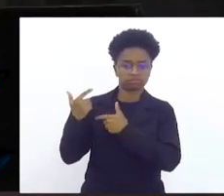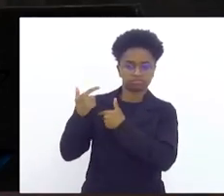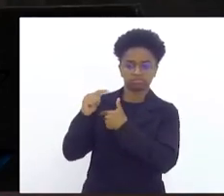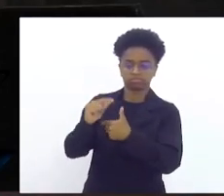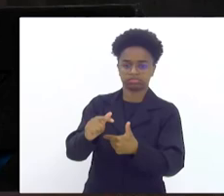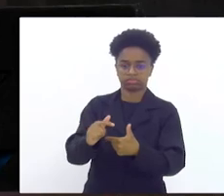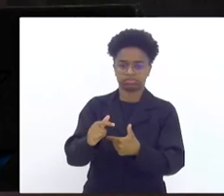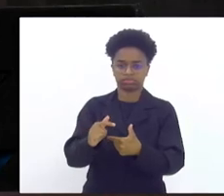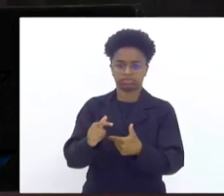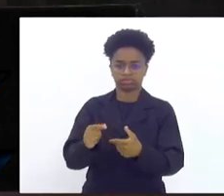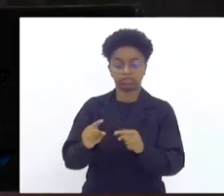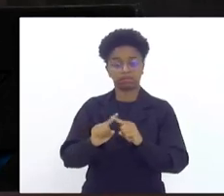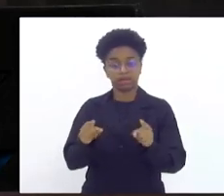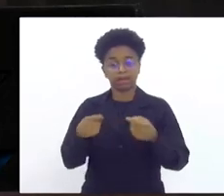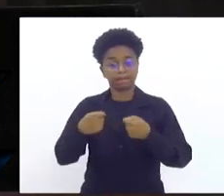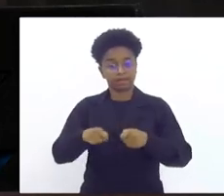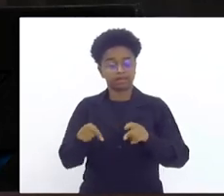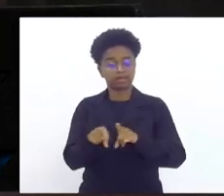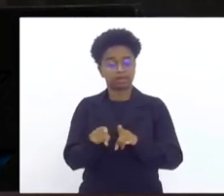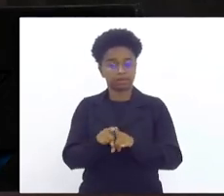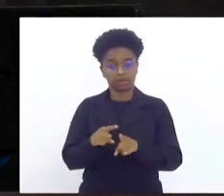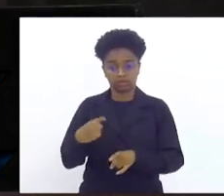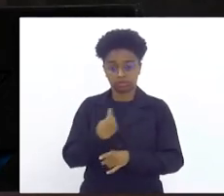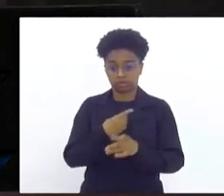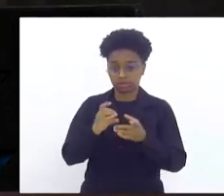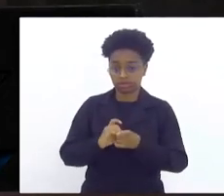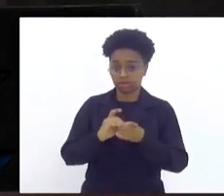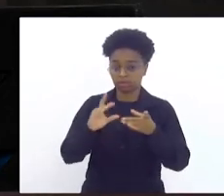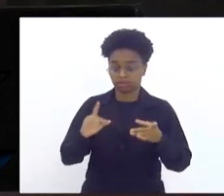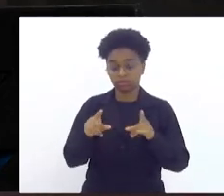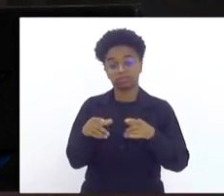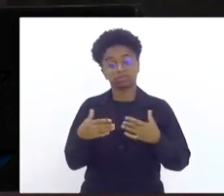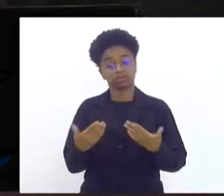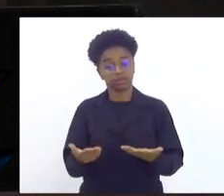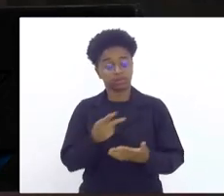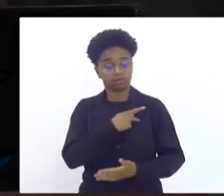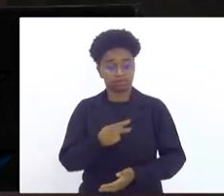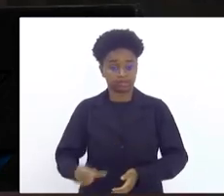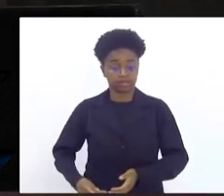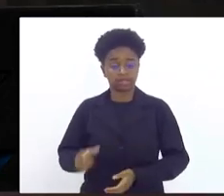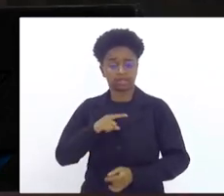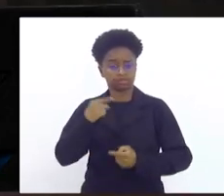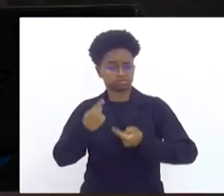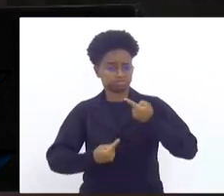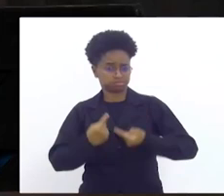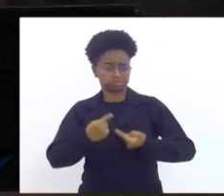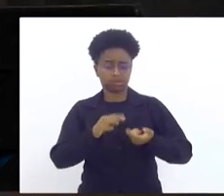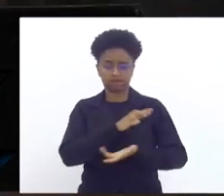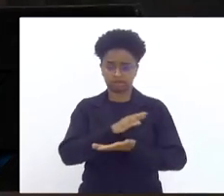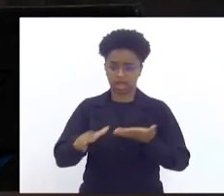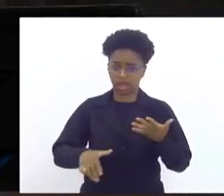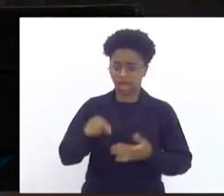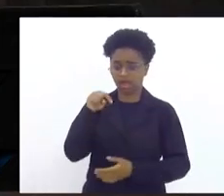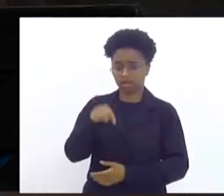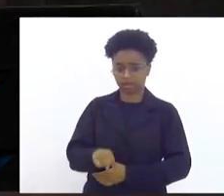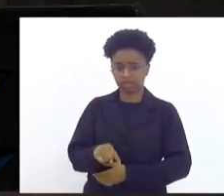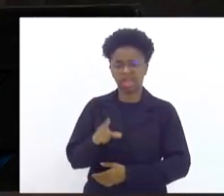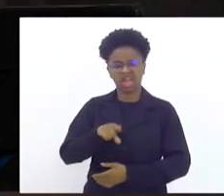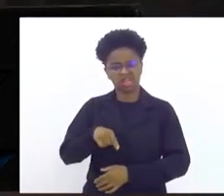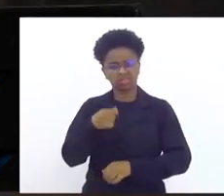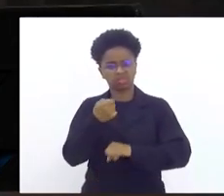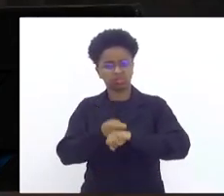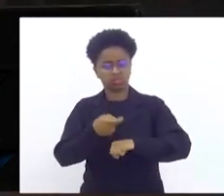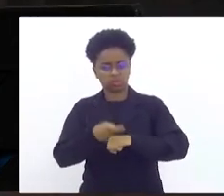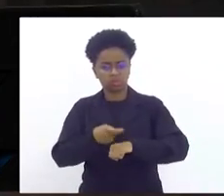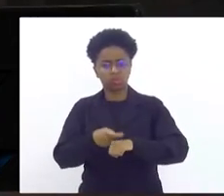por outro lado é necessário para nossa democracia e aí Presidente embate que tivemos aqui são embora muito duros